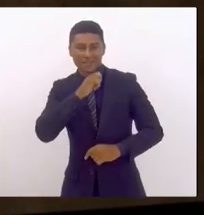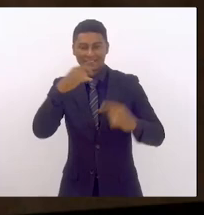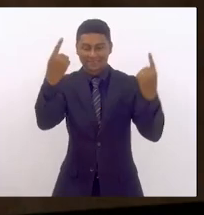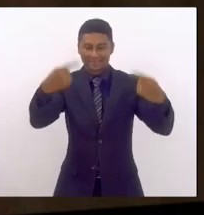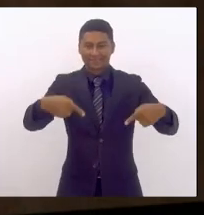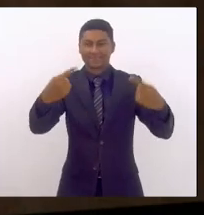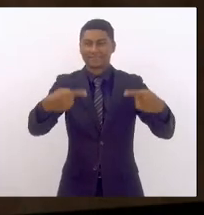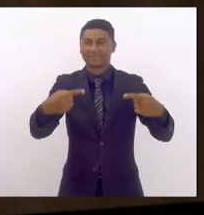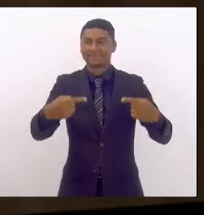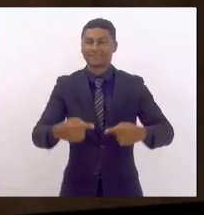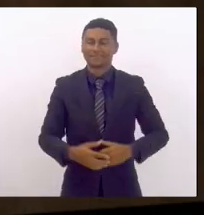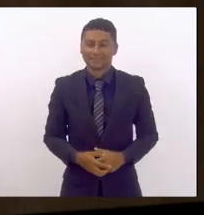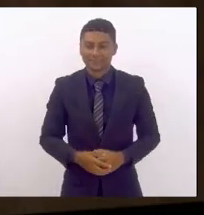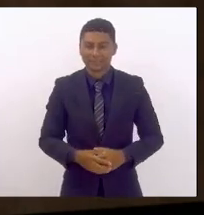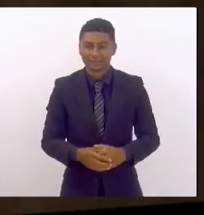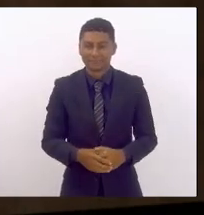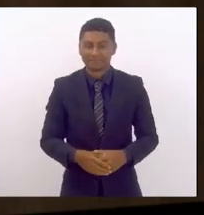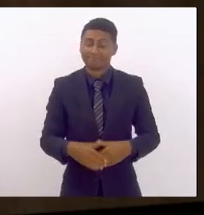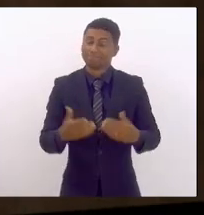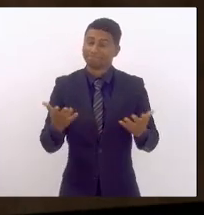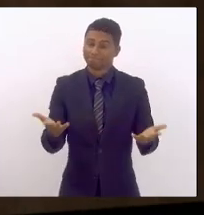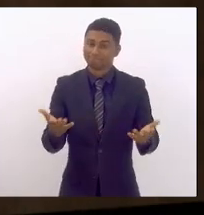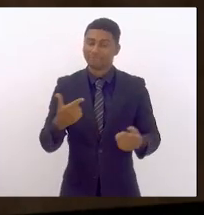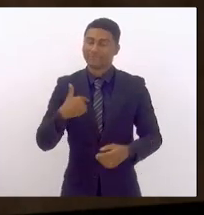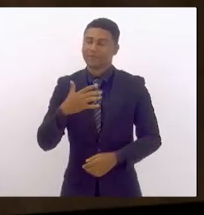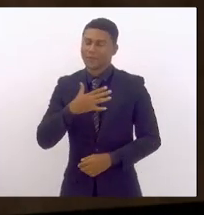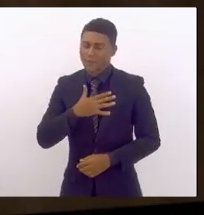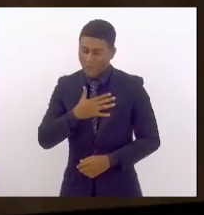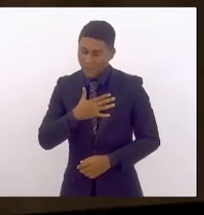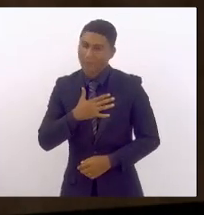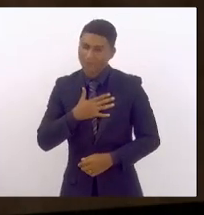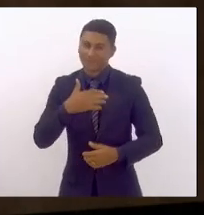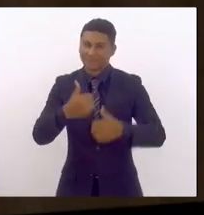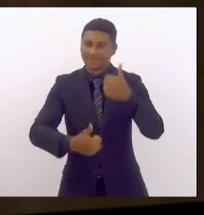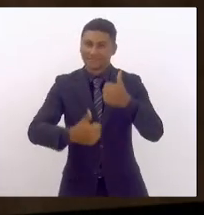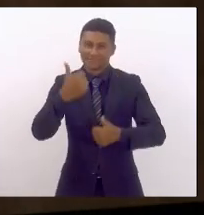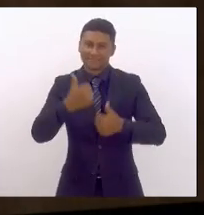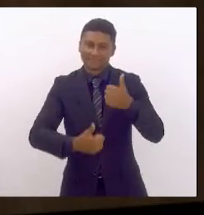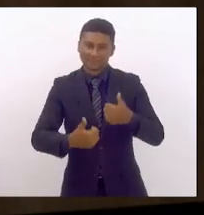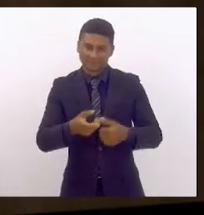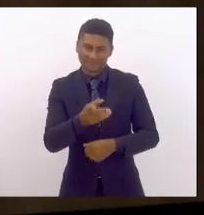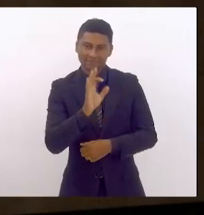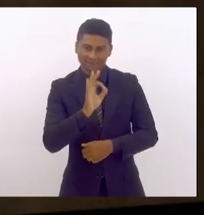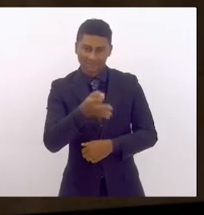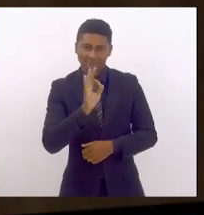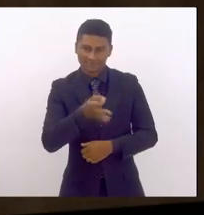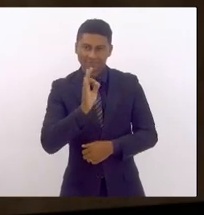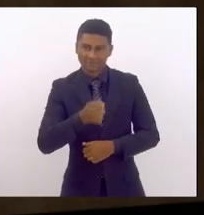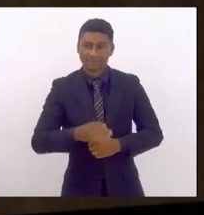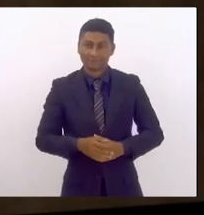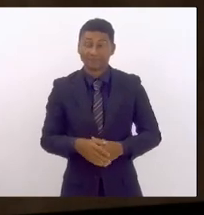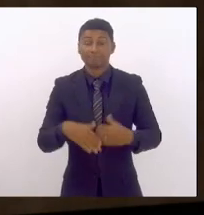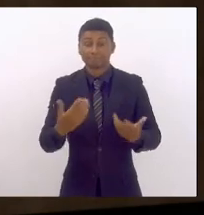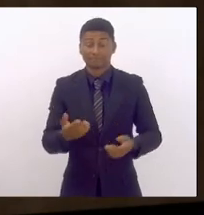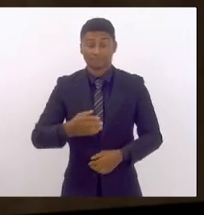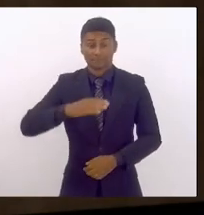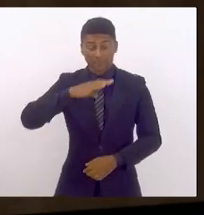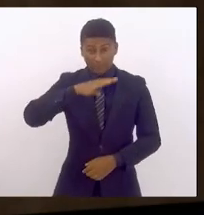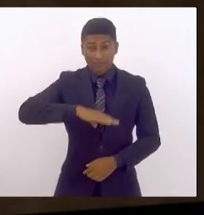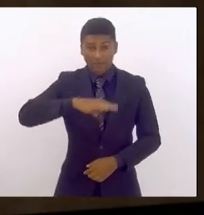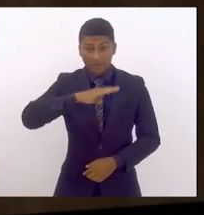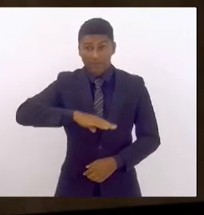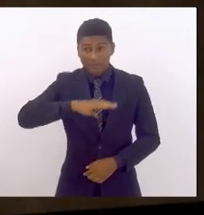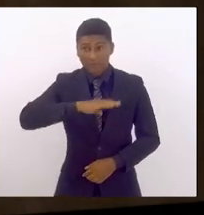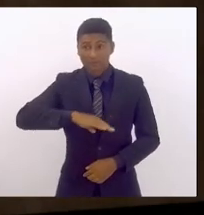presidente evidencia-se que eu gosto de futebol e se tratando do Vasco da Gama